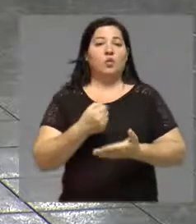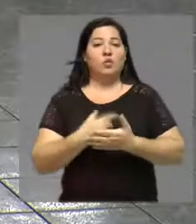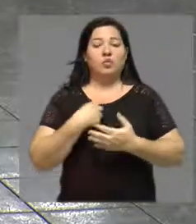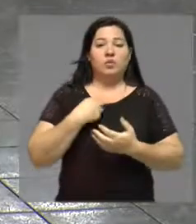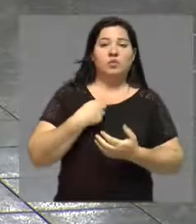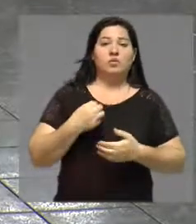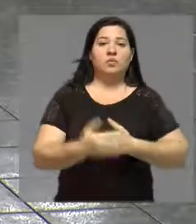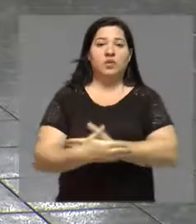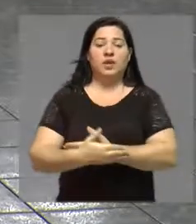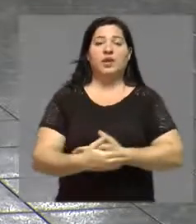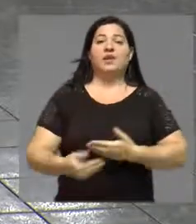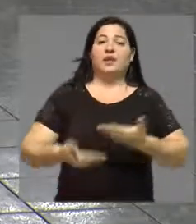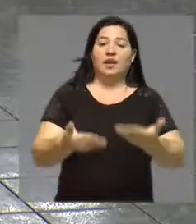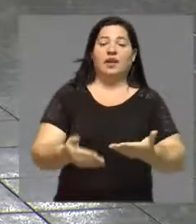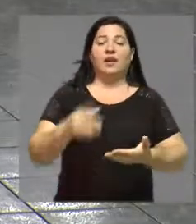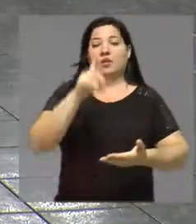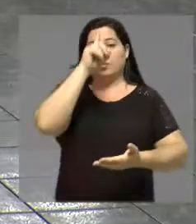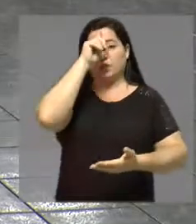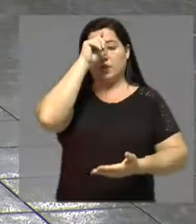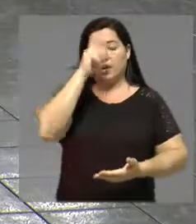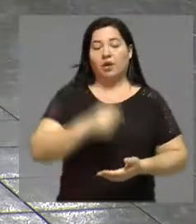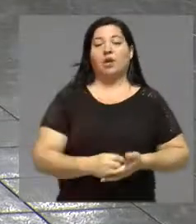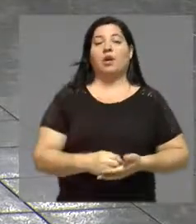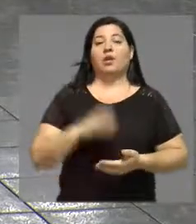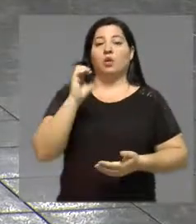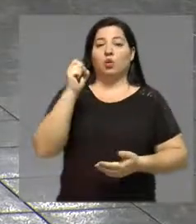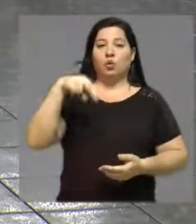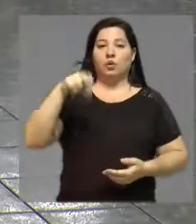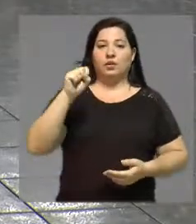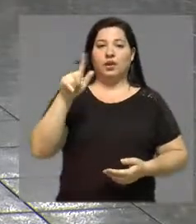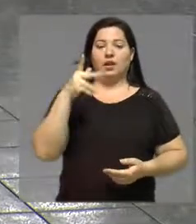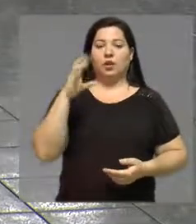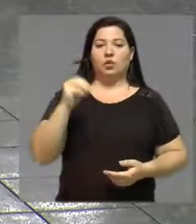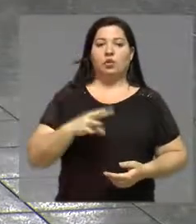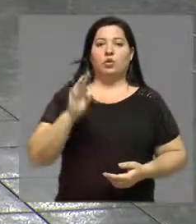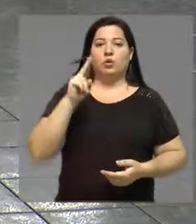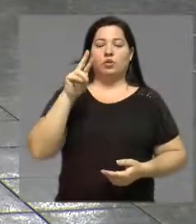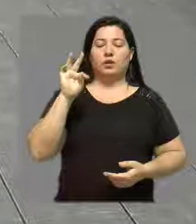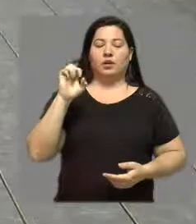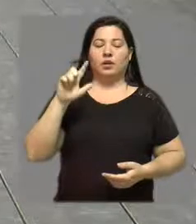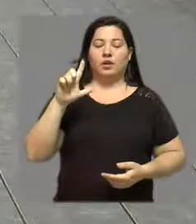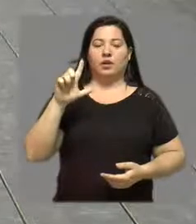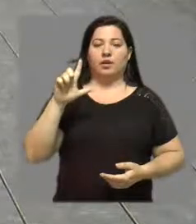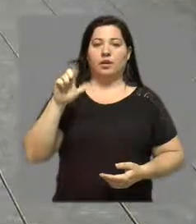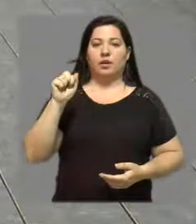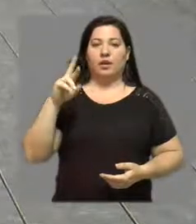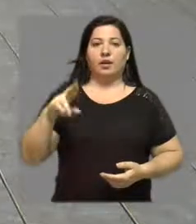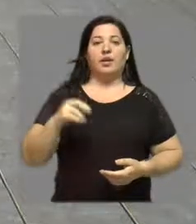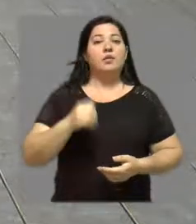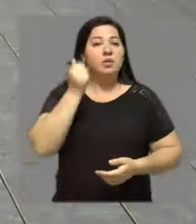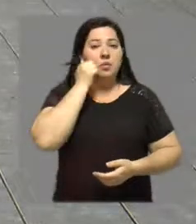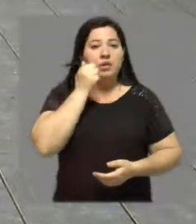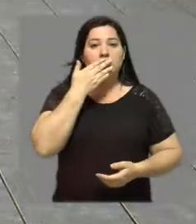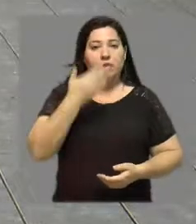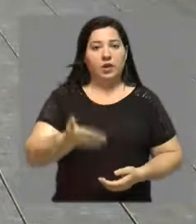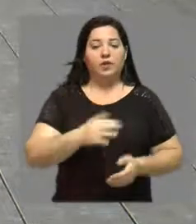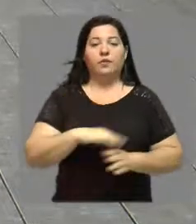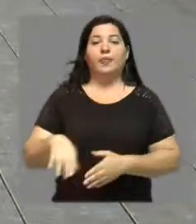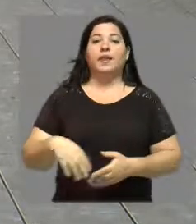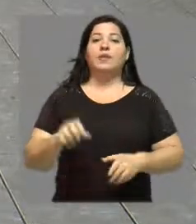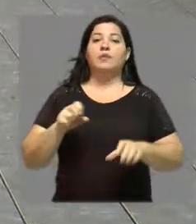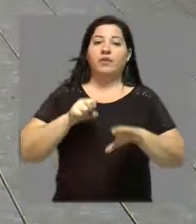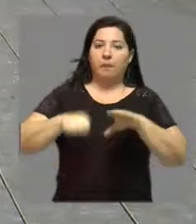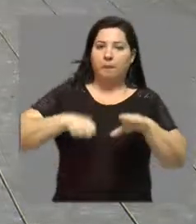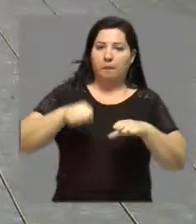Conselho Tutelar e para as mães que vêm pedir também na porta. Nós fazemos bingos para